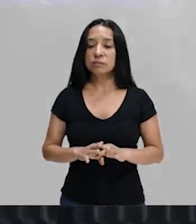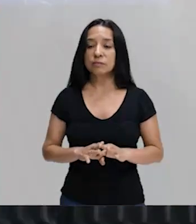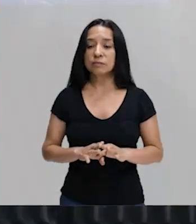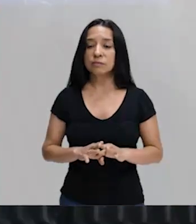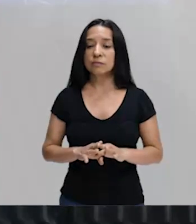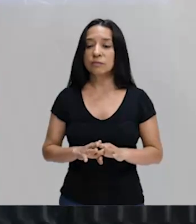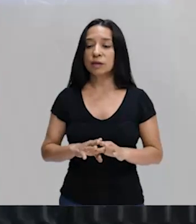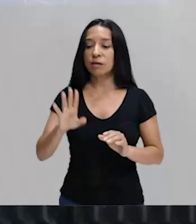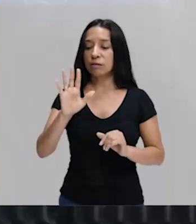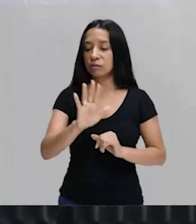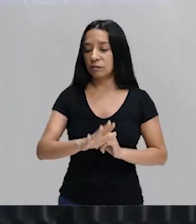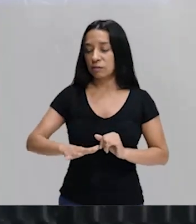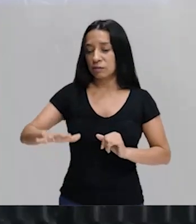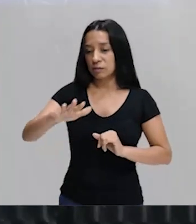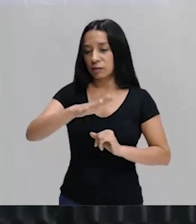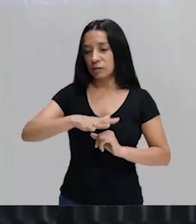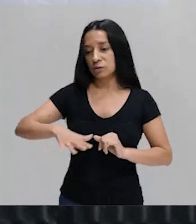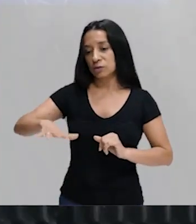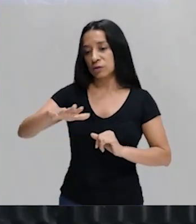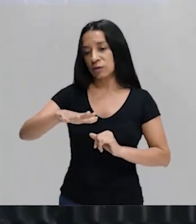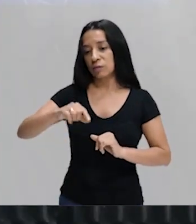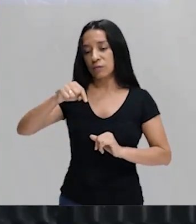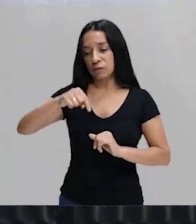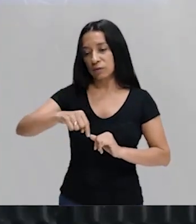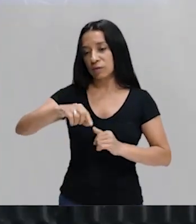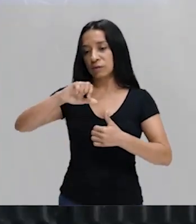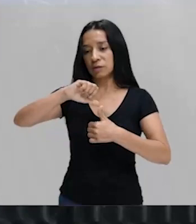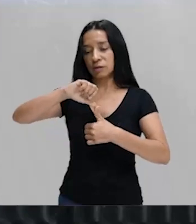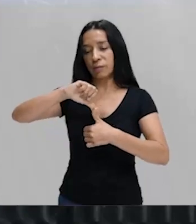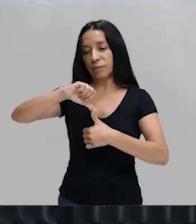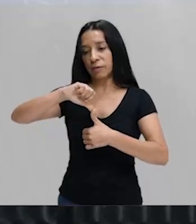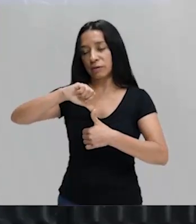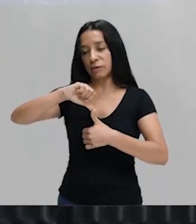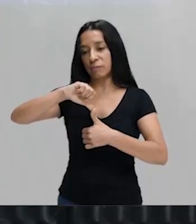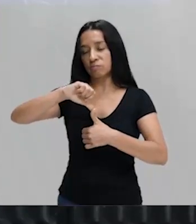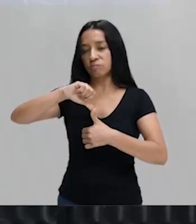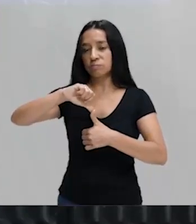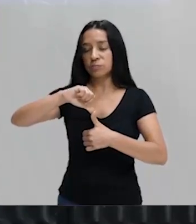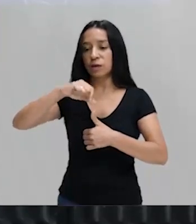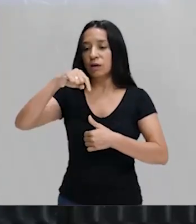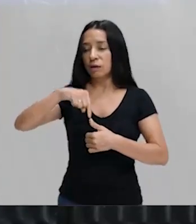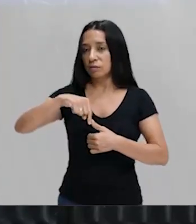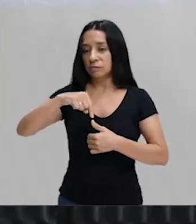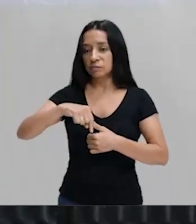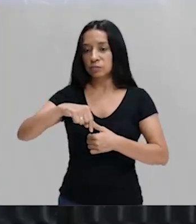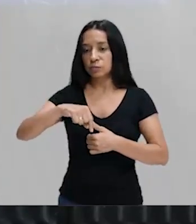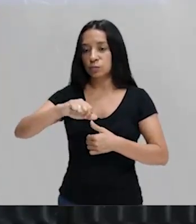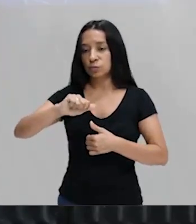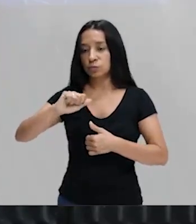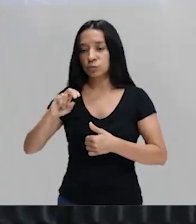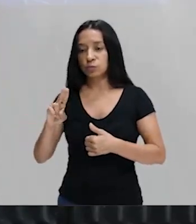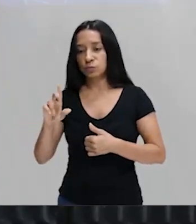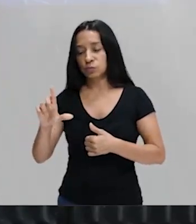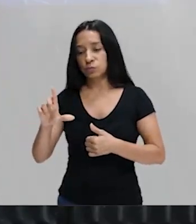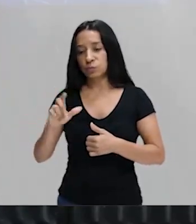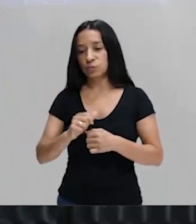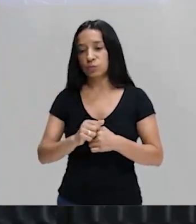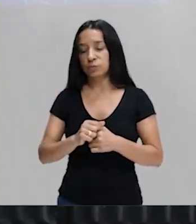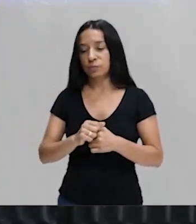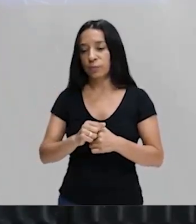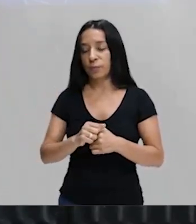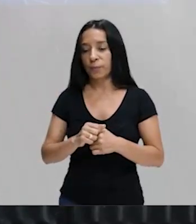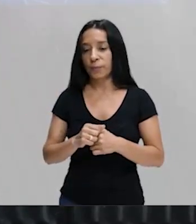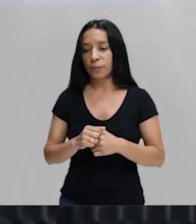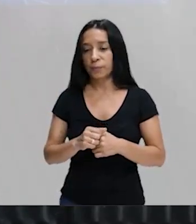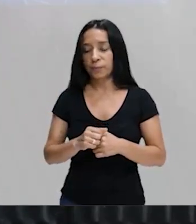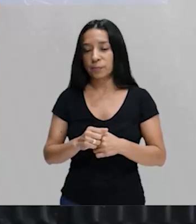na região aqui da América do Sul. Então, os conflitos são claramente a busca da hegemonia do Brasil na América do